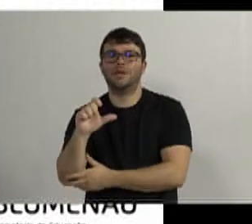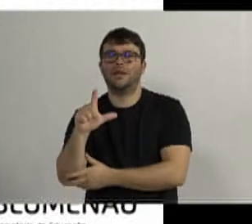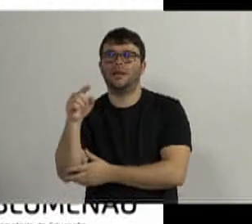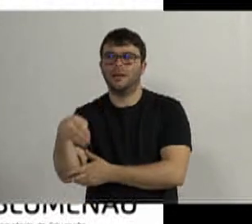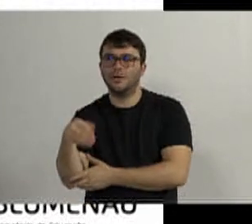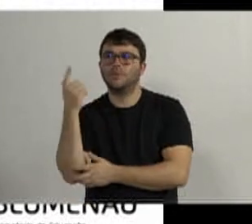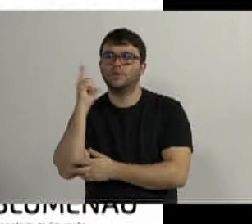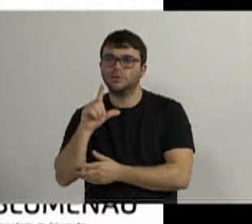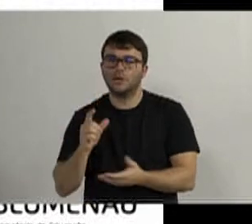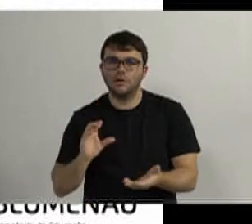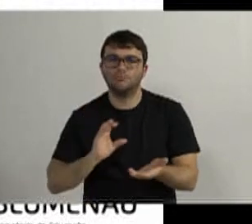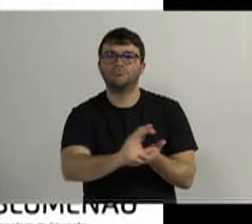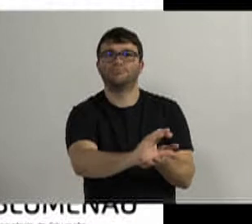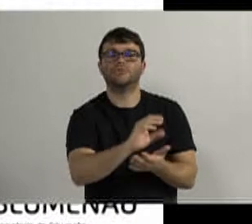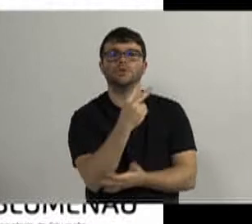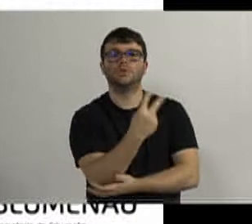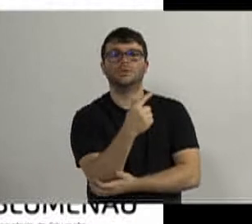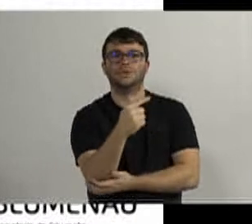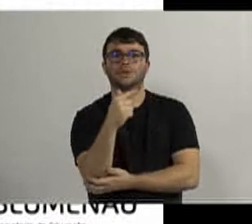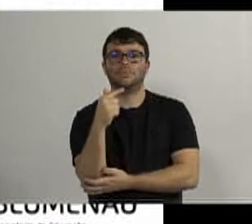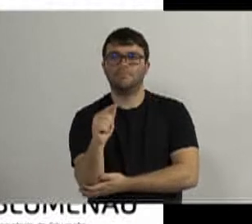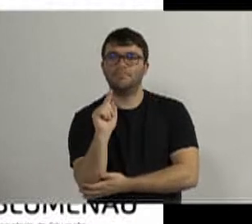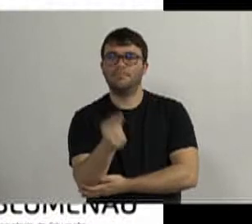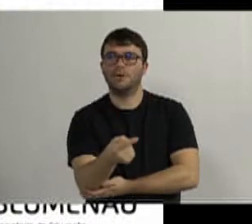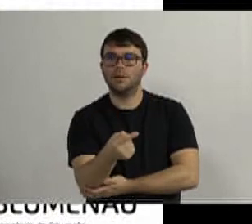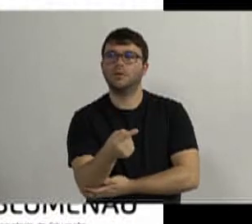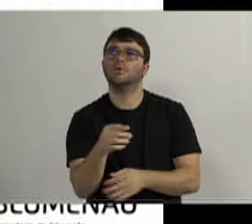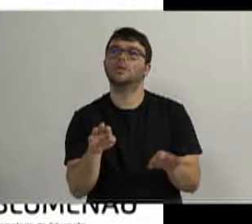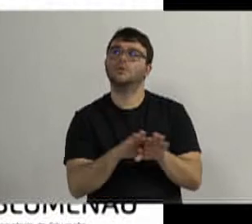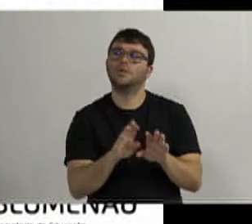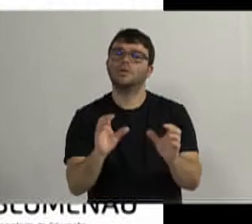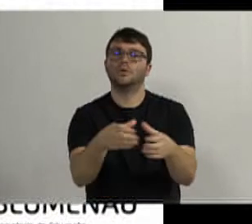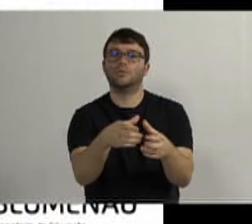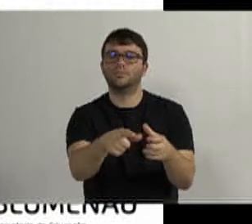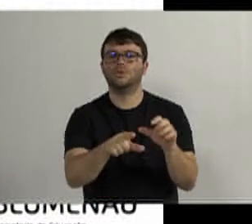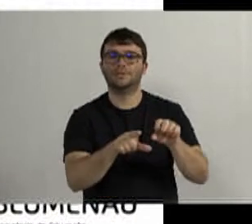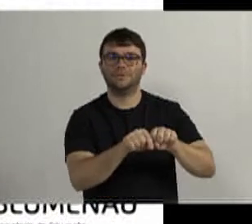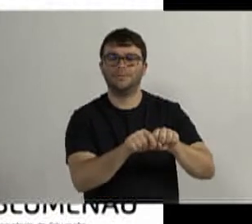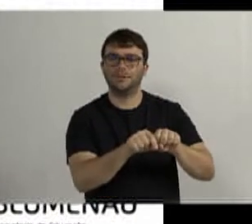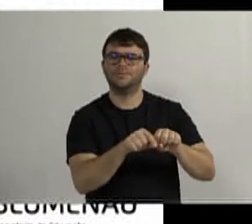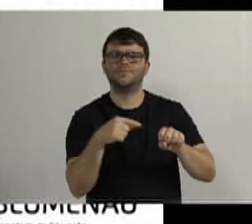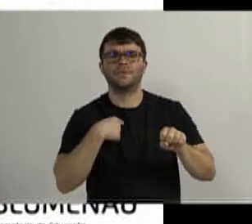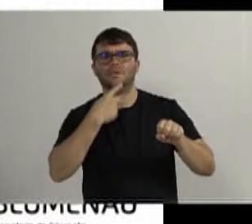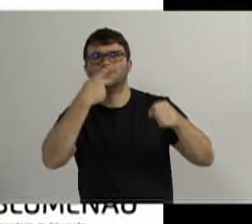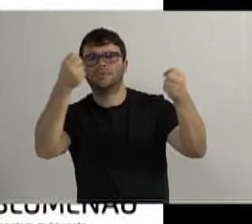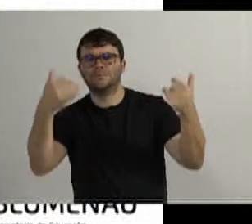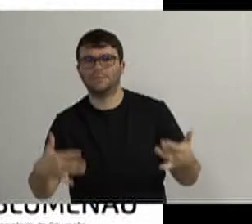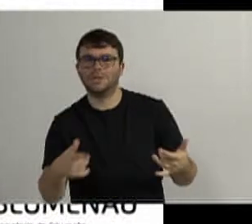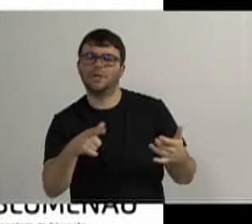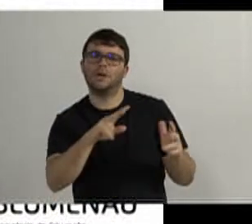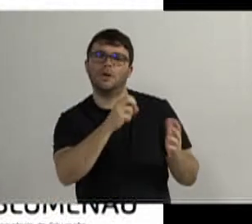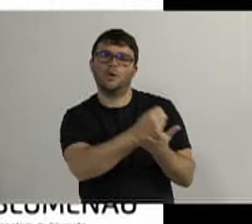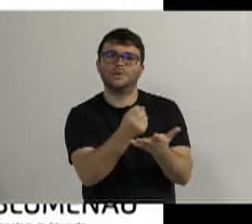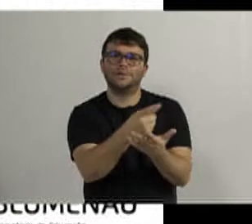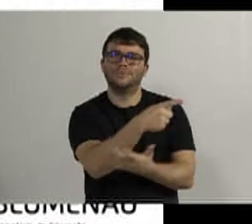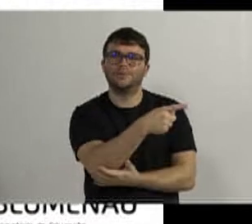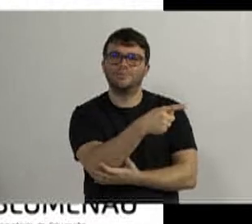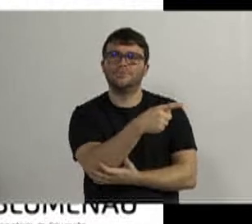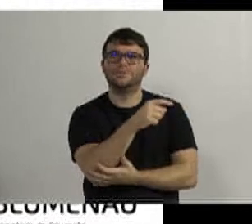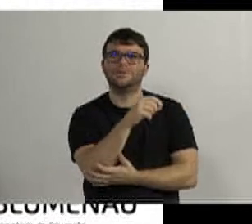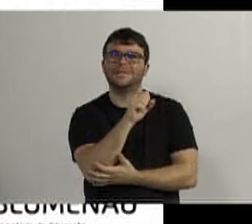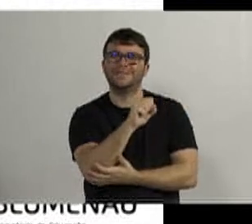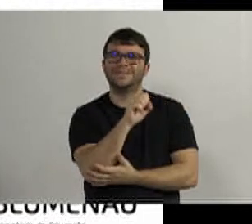com aplicação de 277 mil e com equipe própria da Semed eu abro um parênteses esse contrato com esse Leme é um contrato que tem um